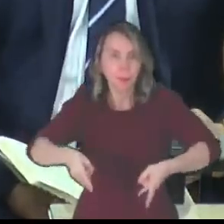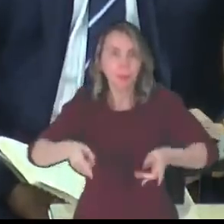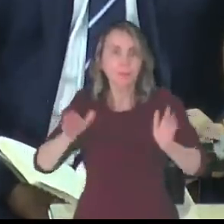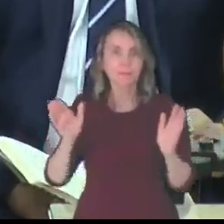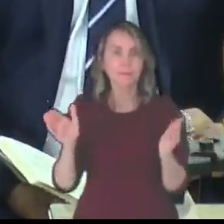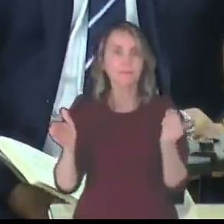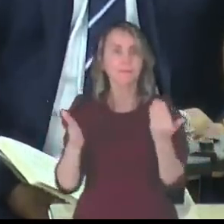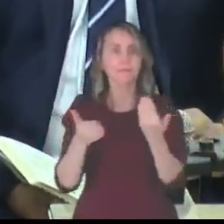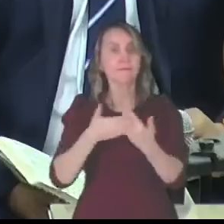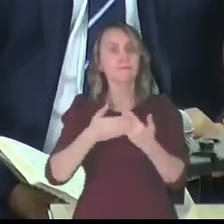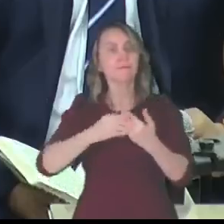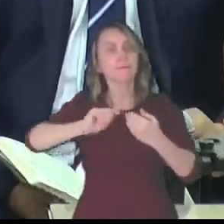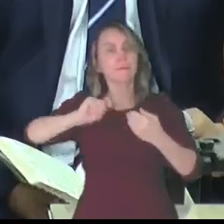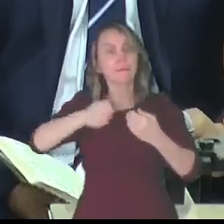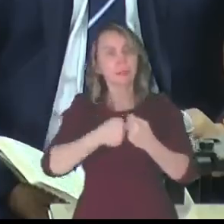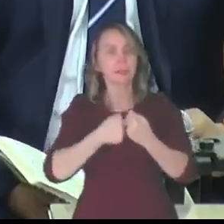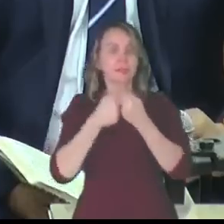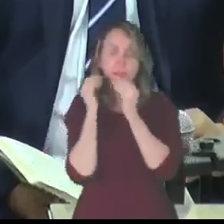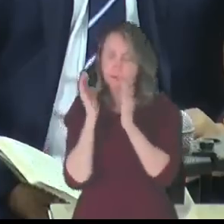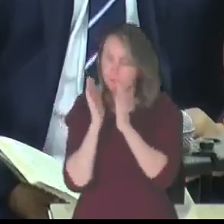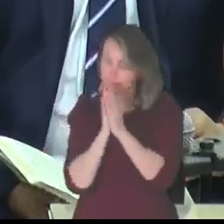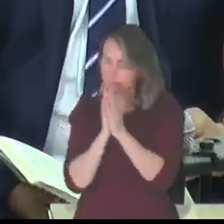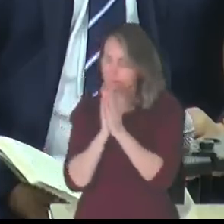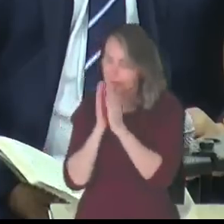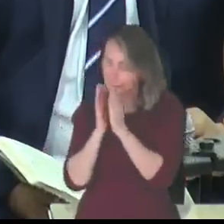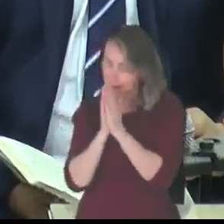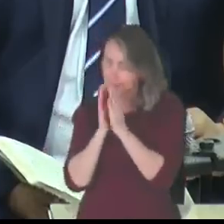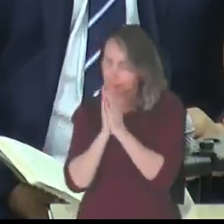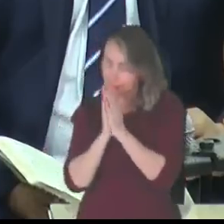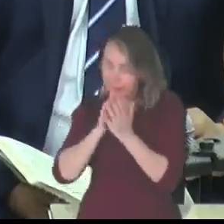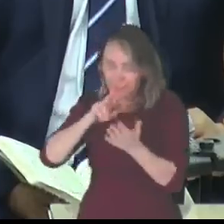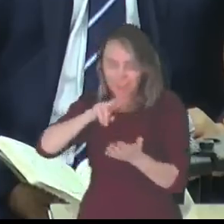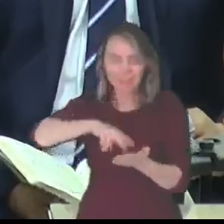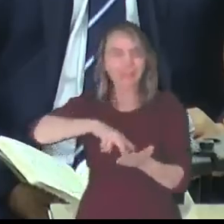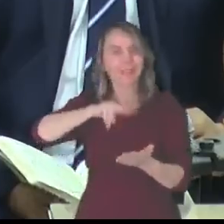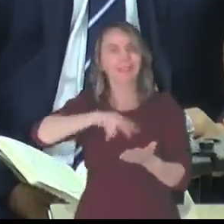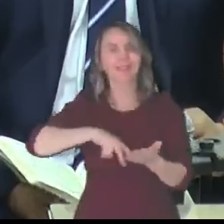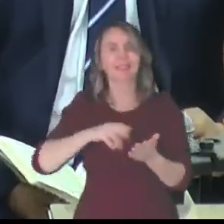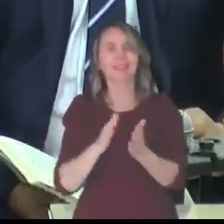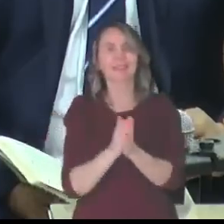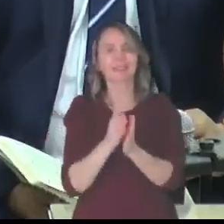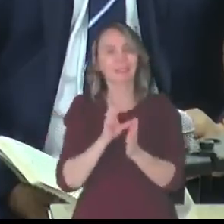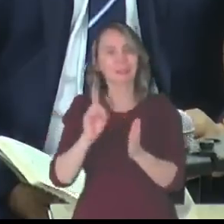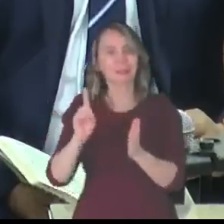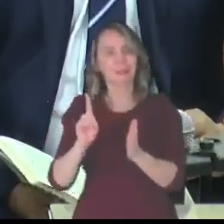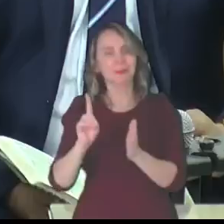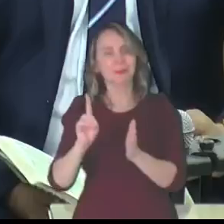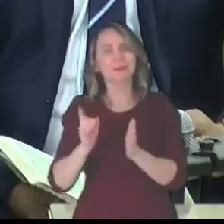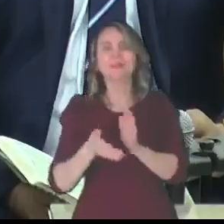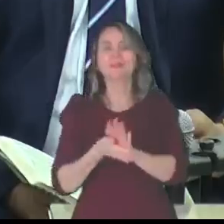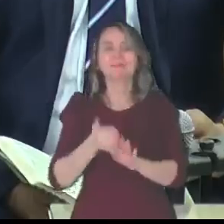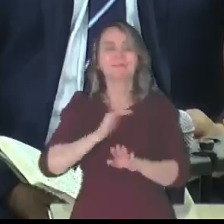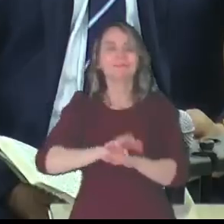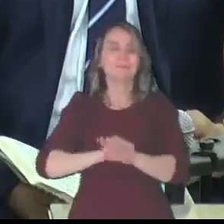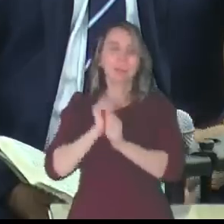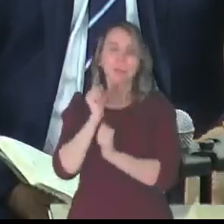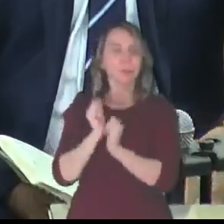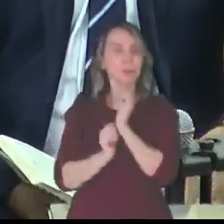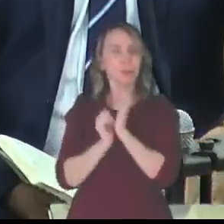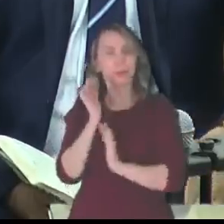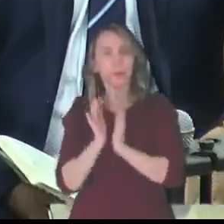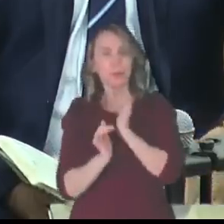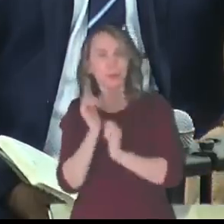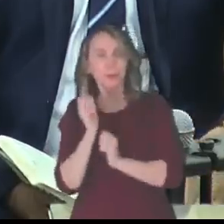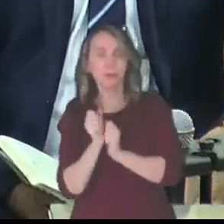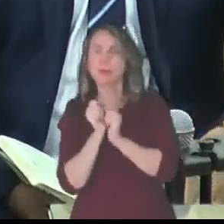do incenso aleluia glória a Deus ela não fazia nada ela não